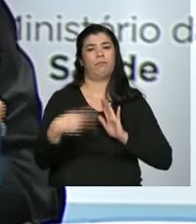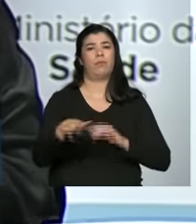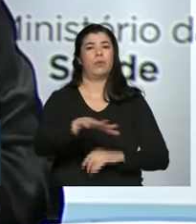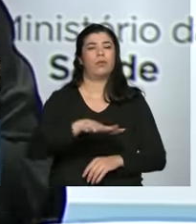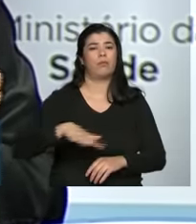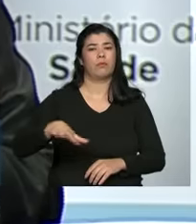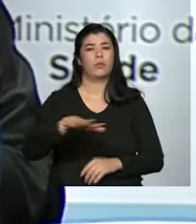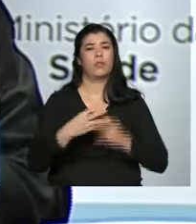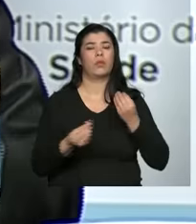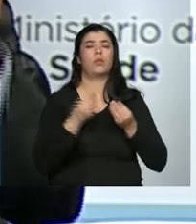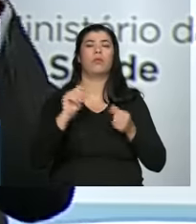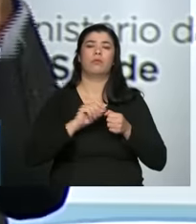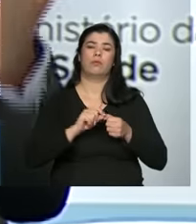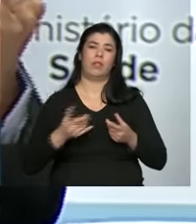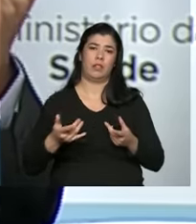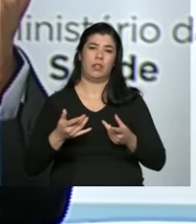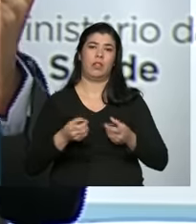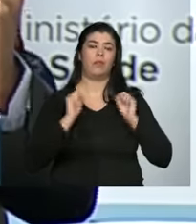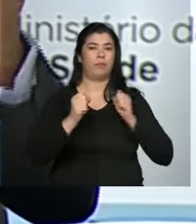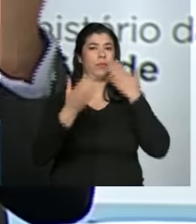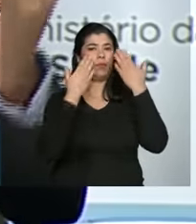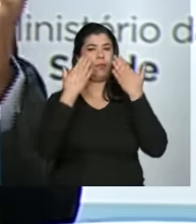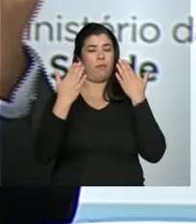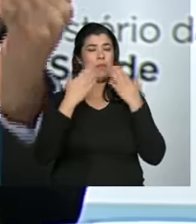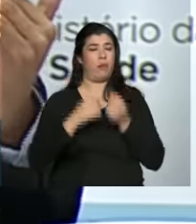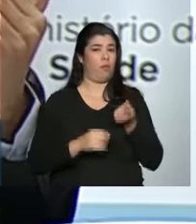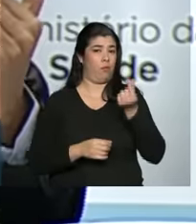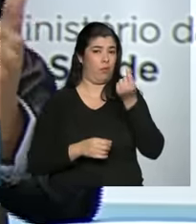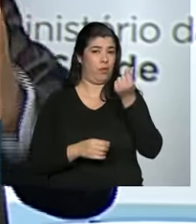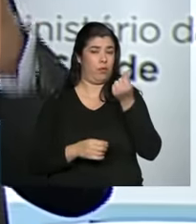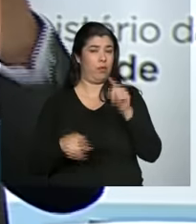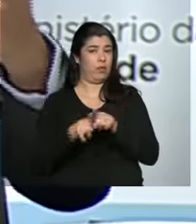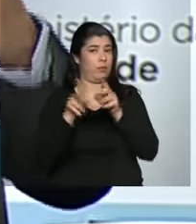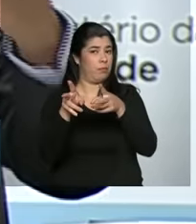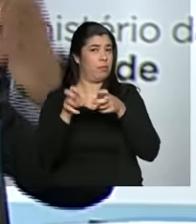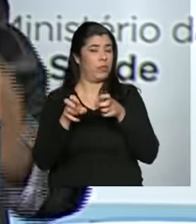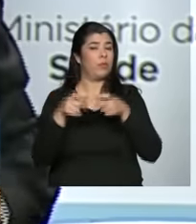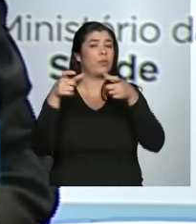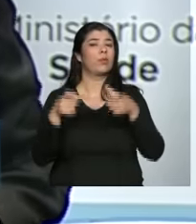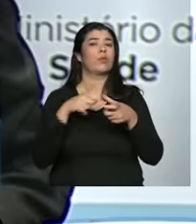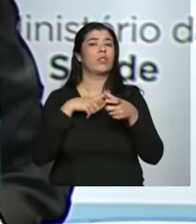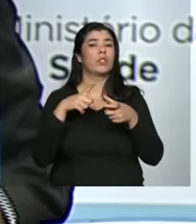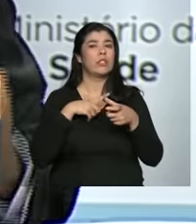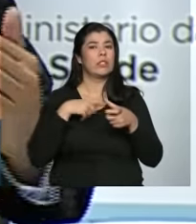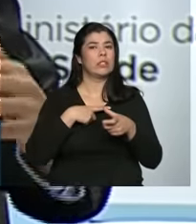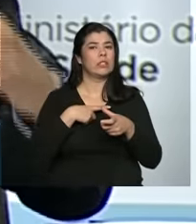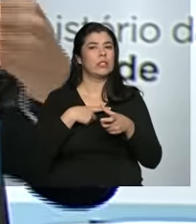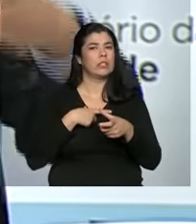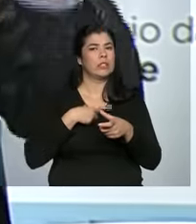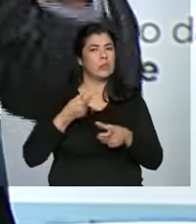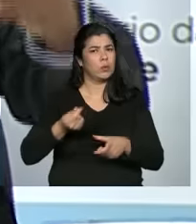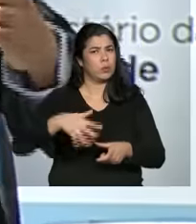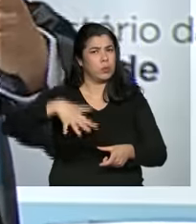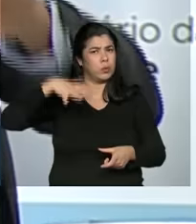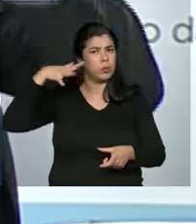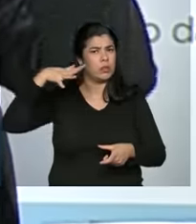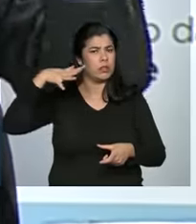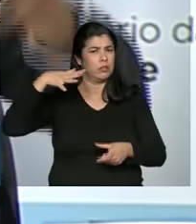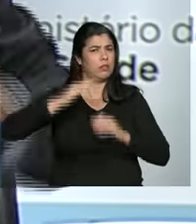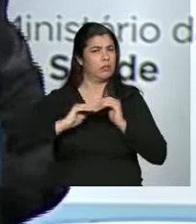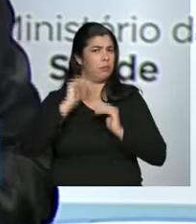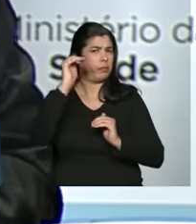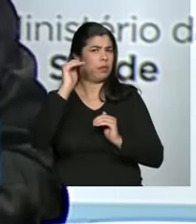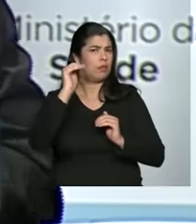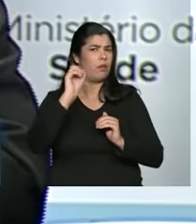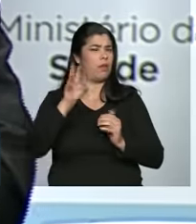setor para que a gente possa comparar preços e assim identificar onde há uma cobrança excessiva onde há uma cobran